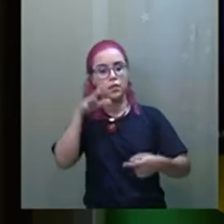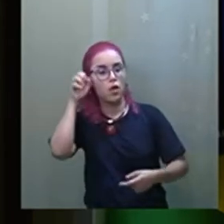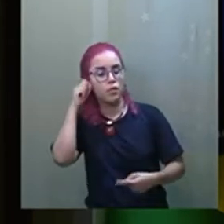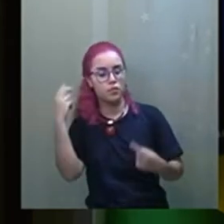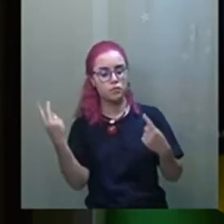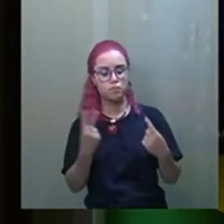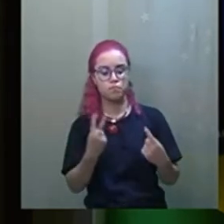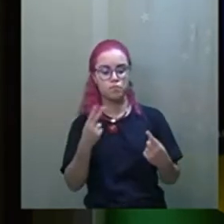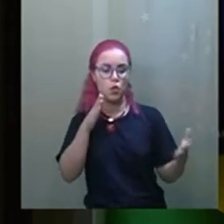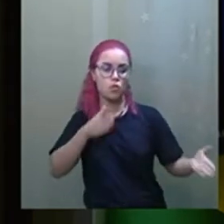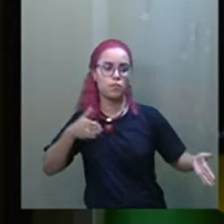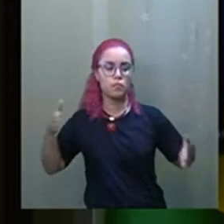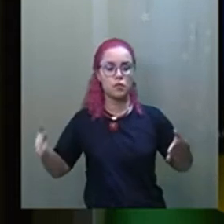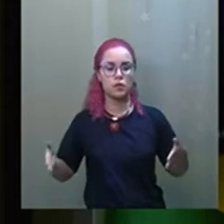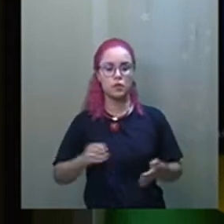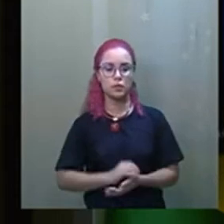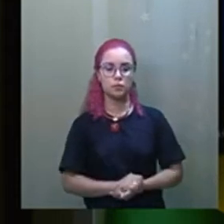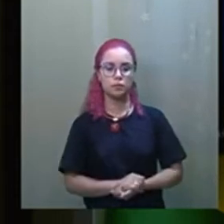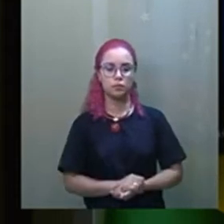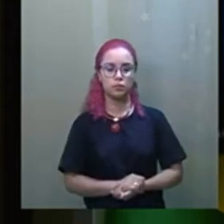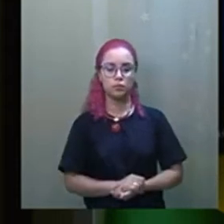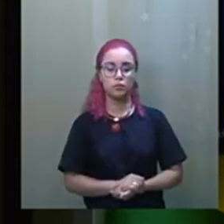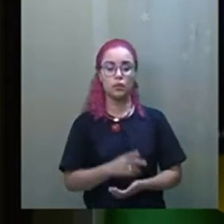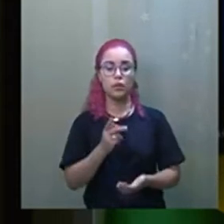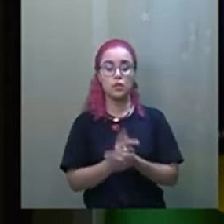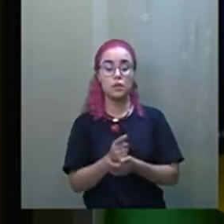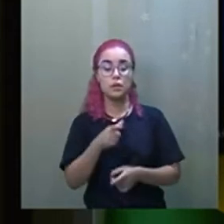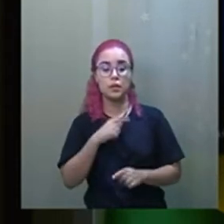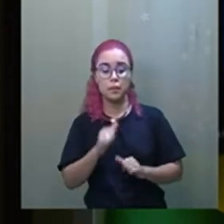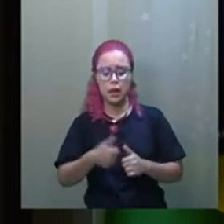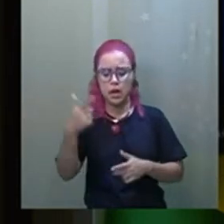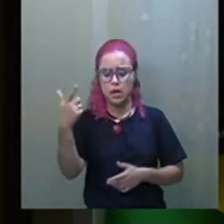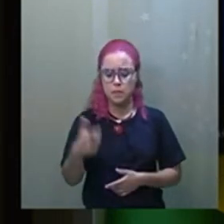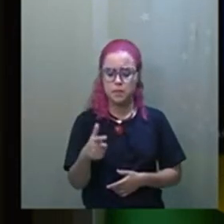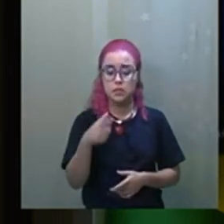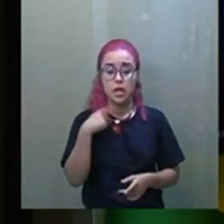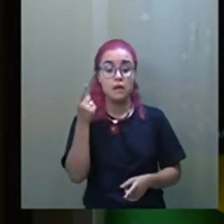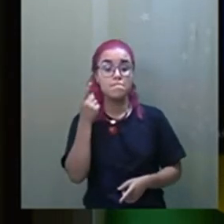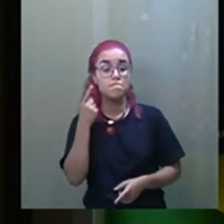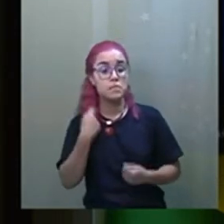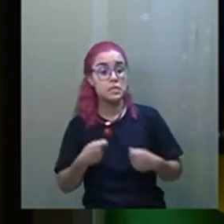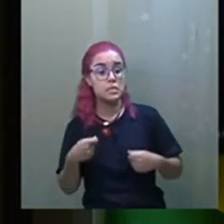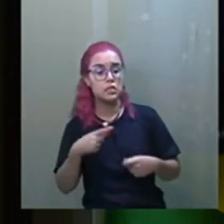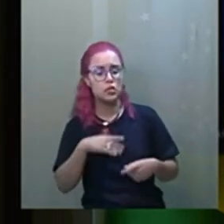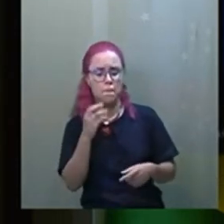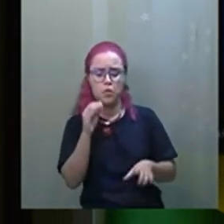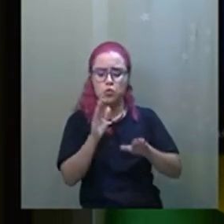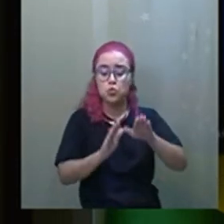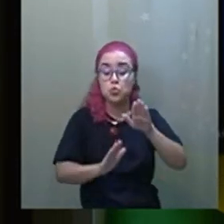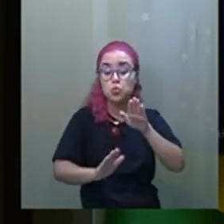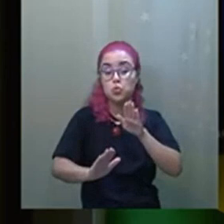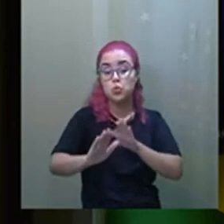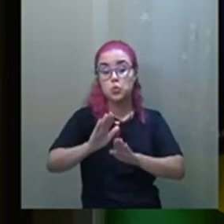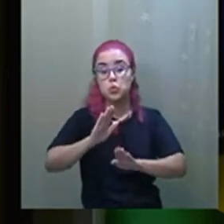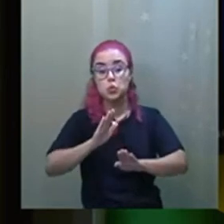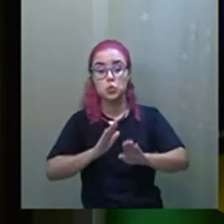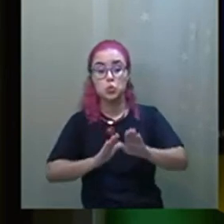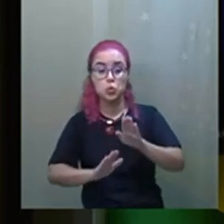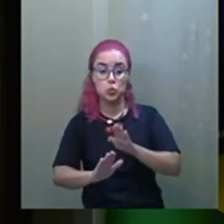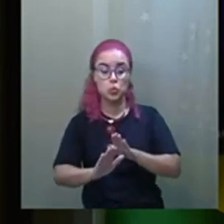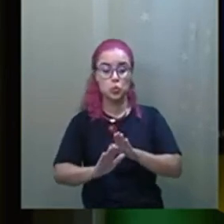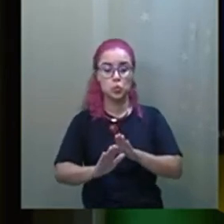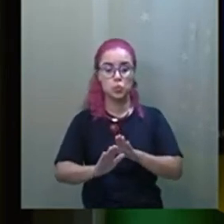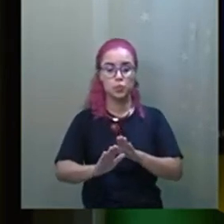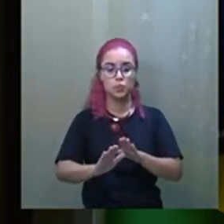lados, serviu também para reforçar a necessidade de muita cautela, prudência,